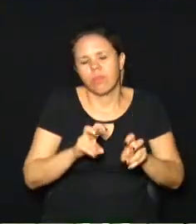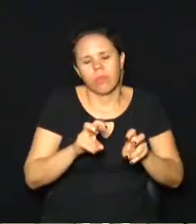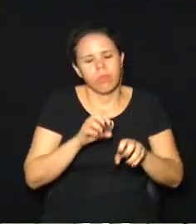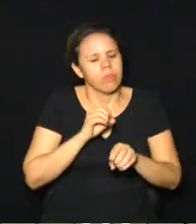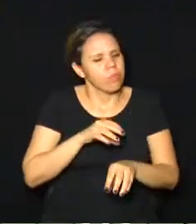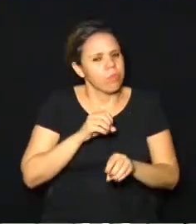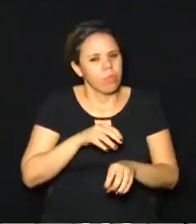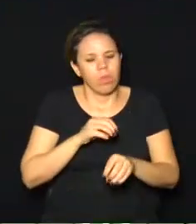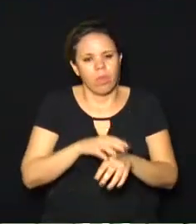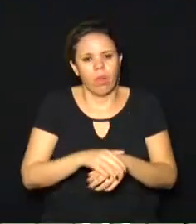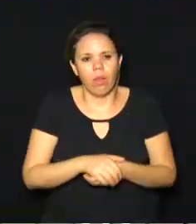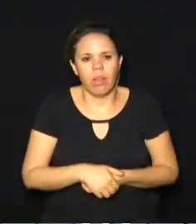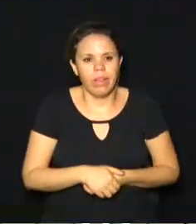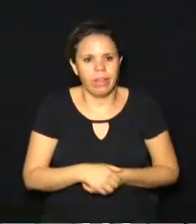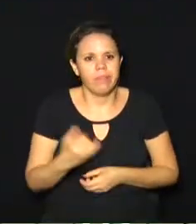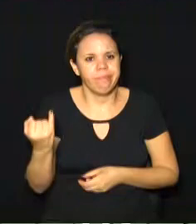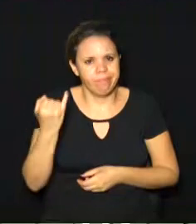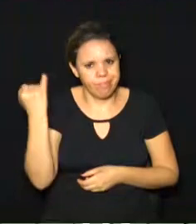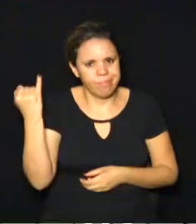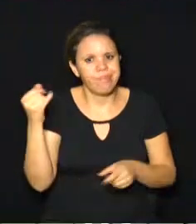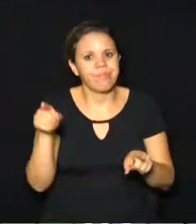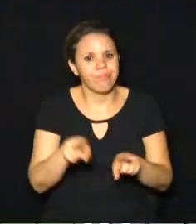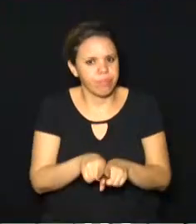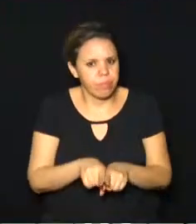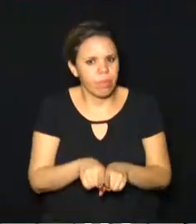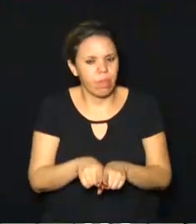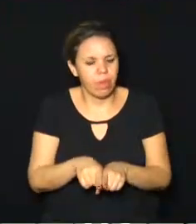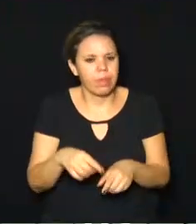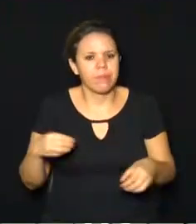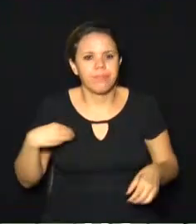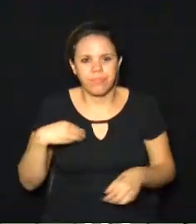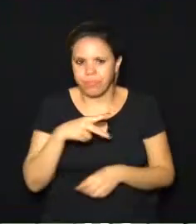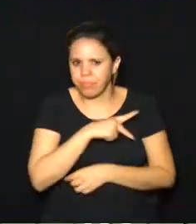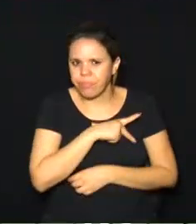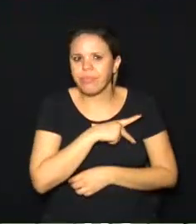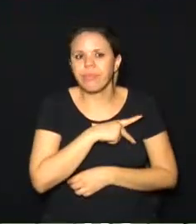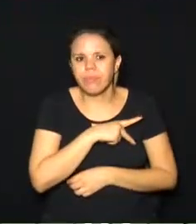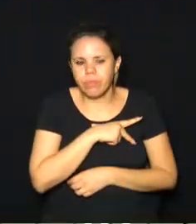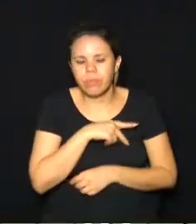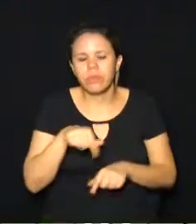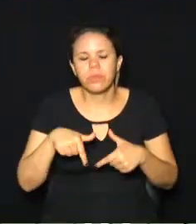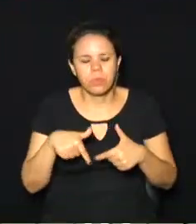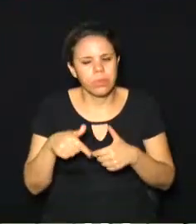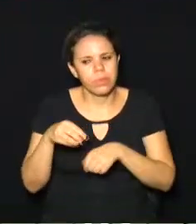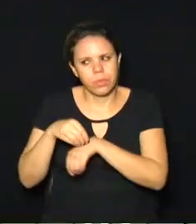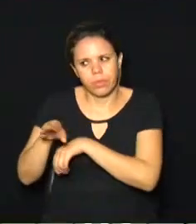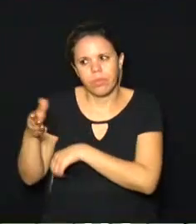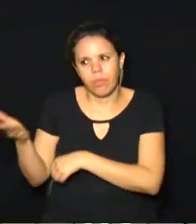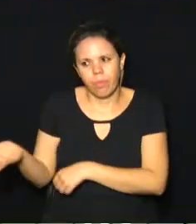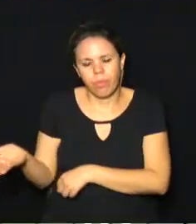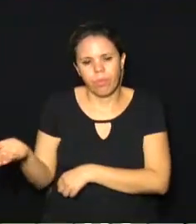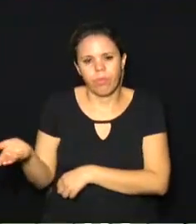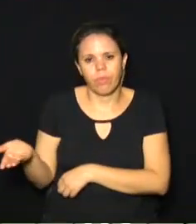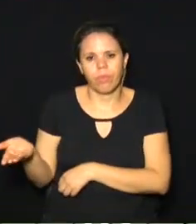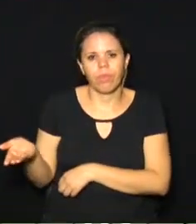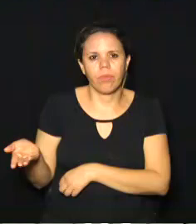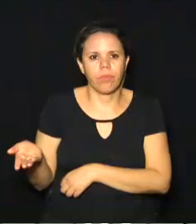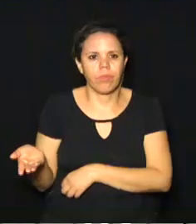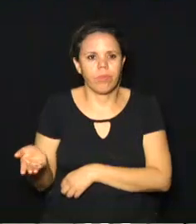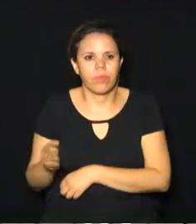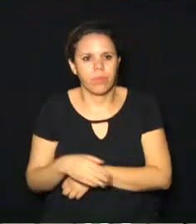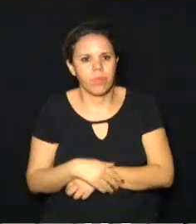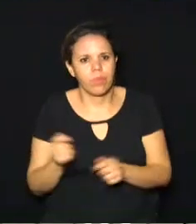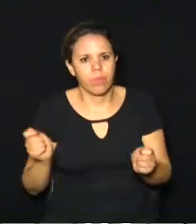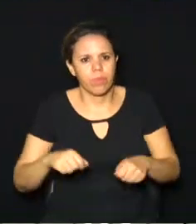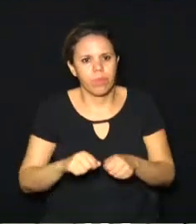educação, que é um tema muito relevante também para o Ministério Público do Trabalho. Então, vou passar a palavra para o doutor Eduardo